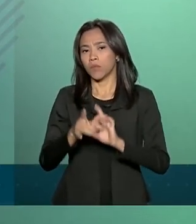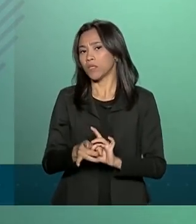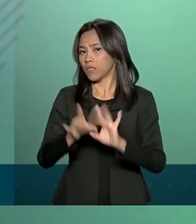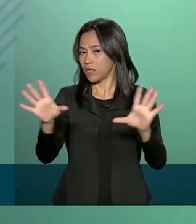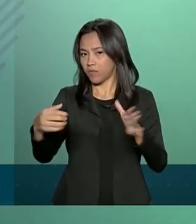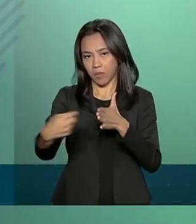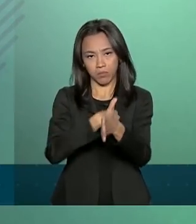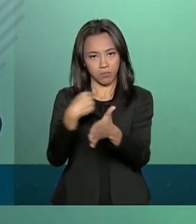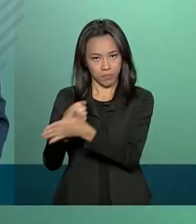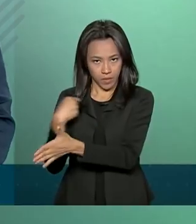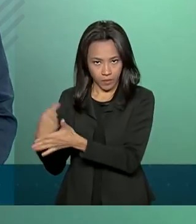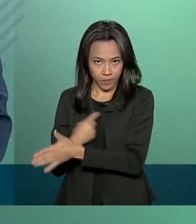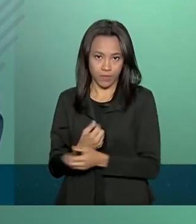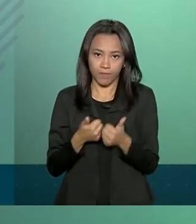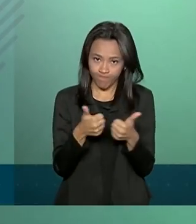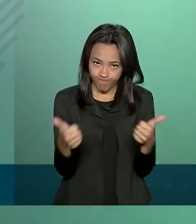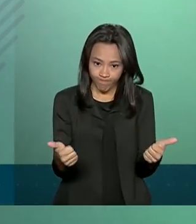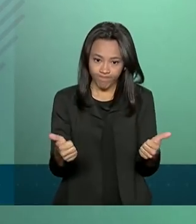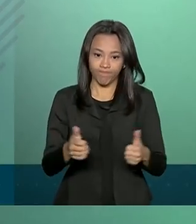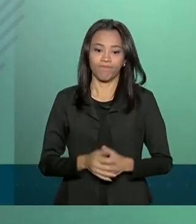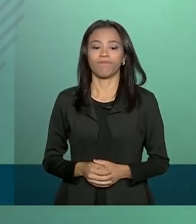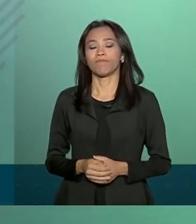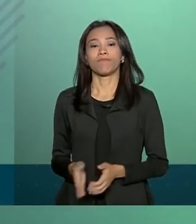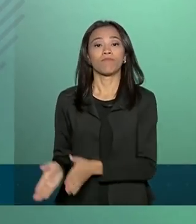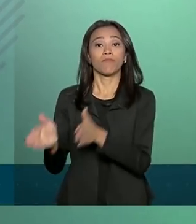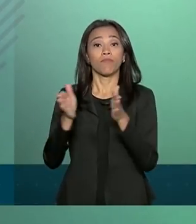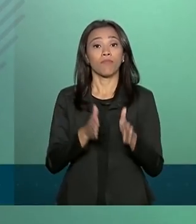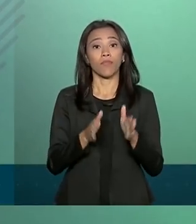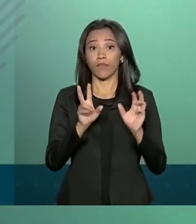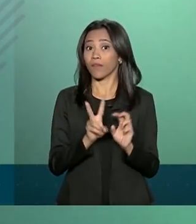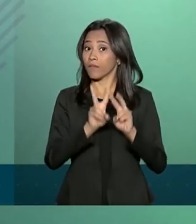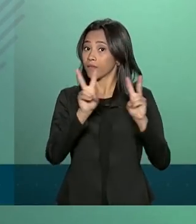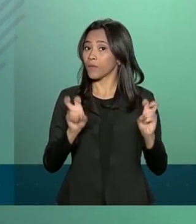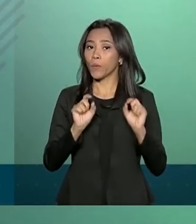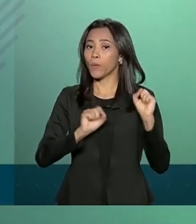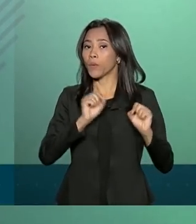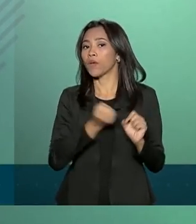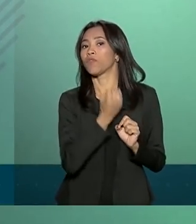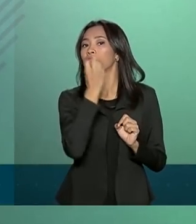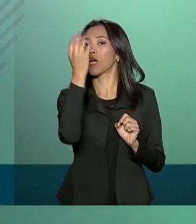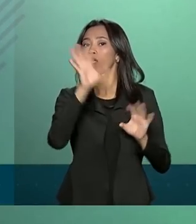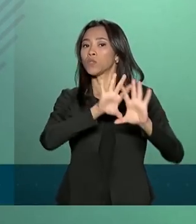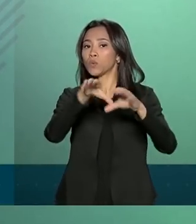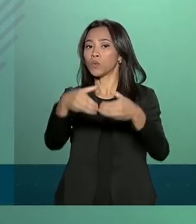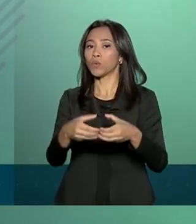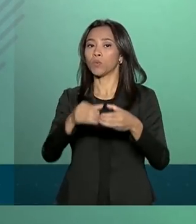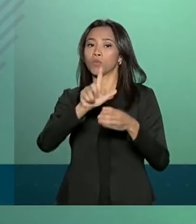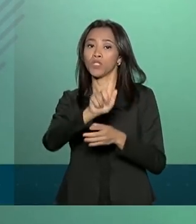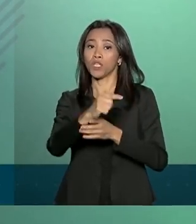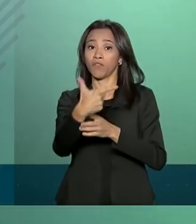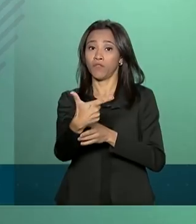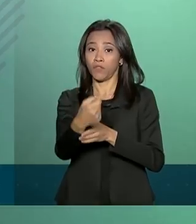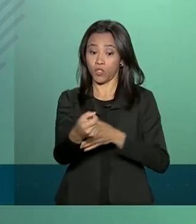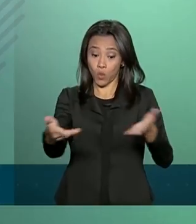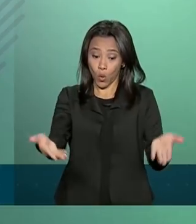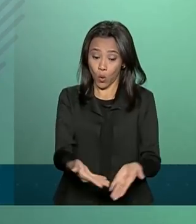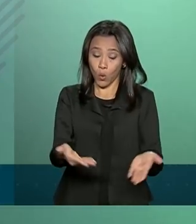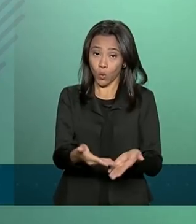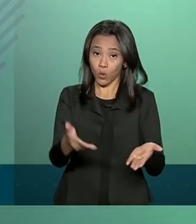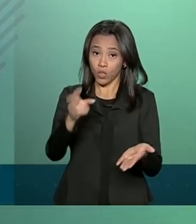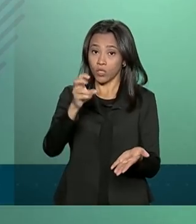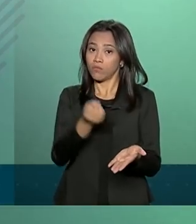perguntas também um assunto do governo viagem para reunião do g-20 partida hoje às